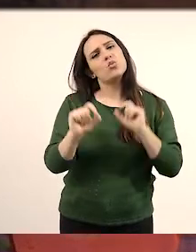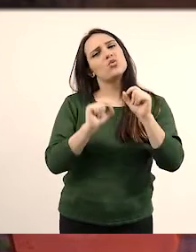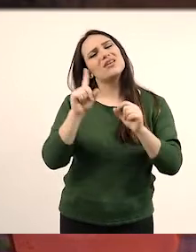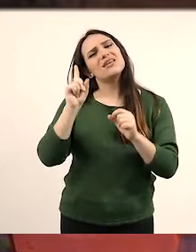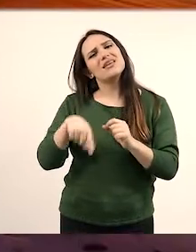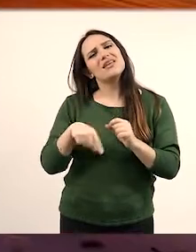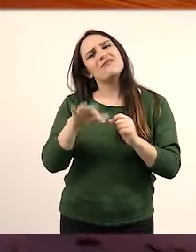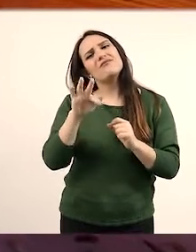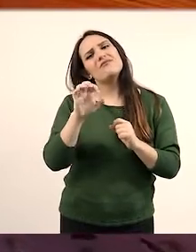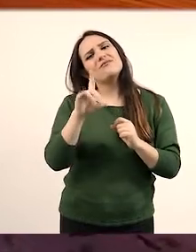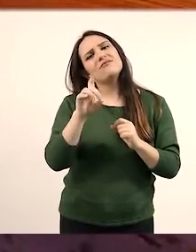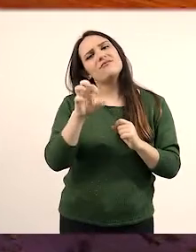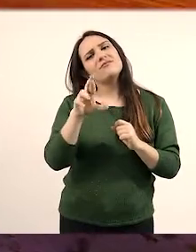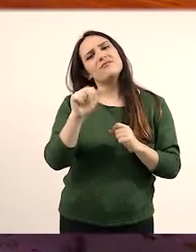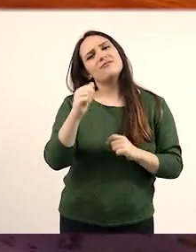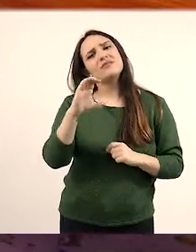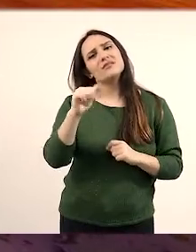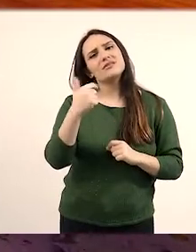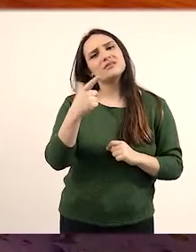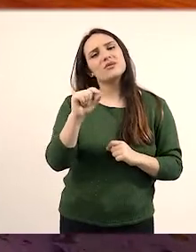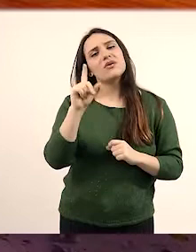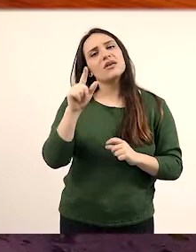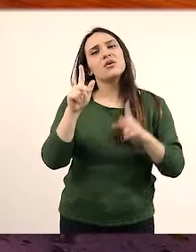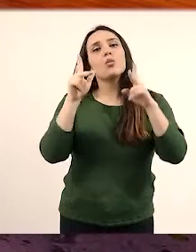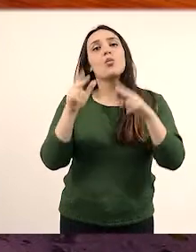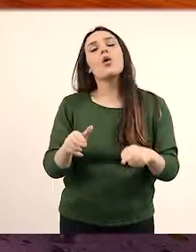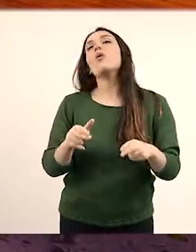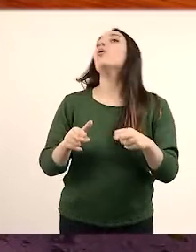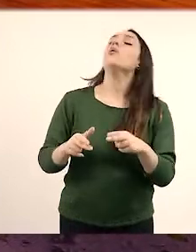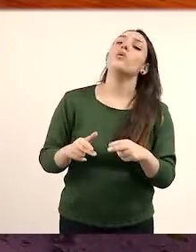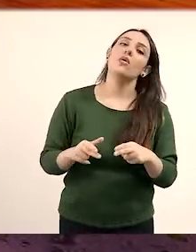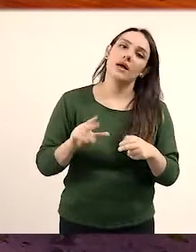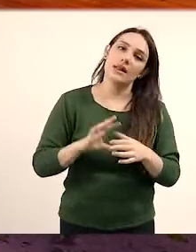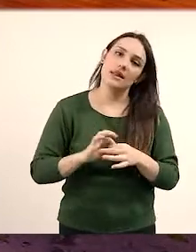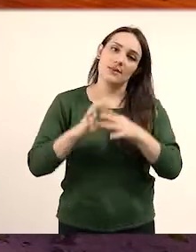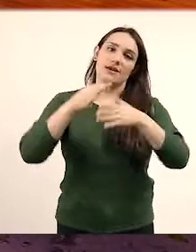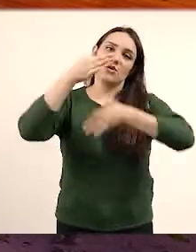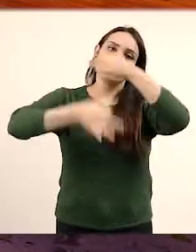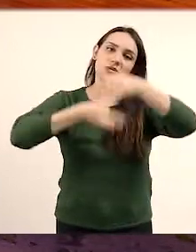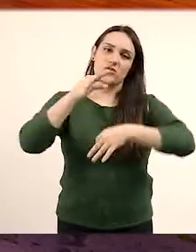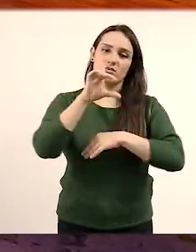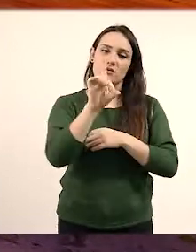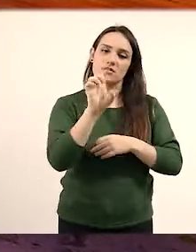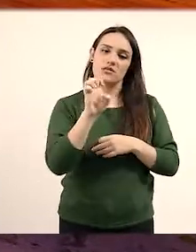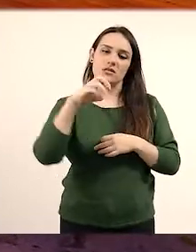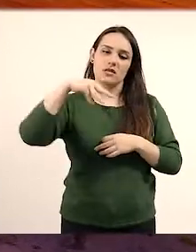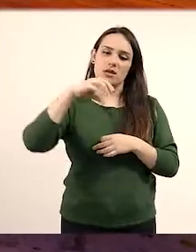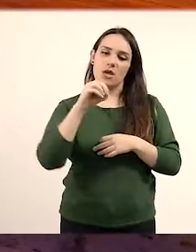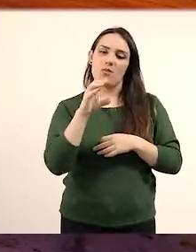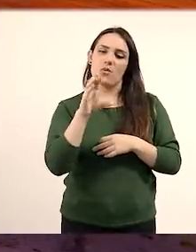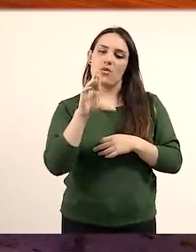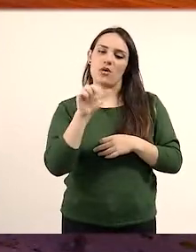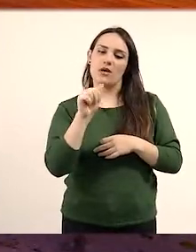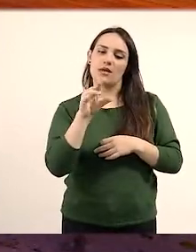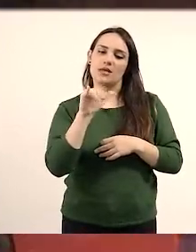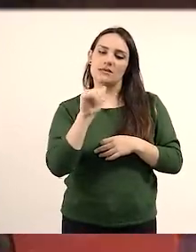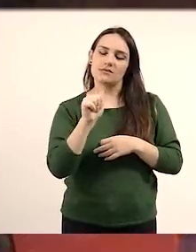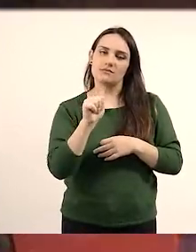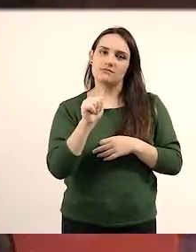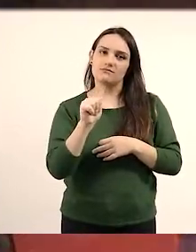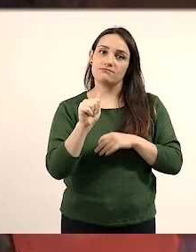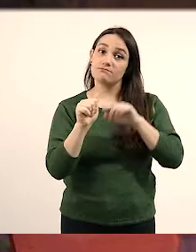política? Federação, ela é filha da democracia. Filha da democracia. A federação surgiu nos Estados Unidos